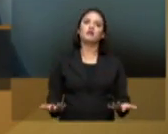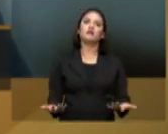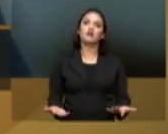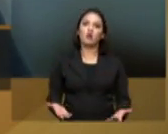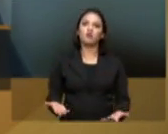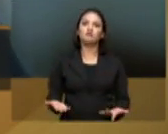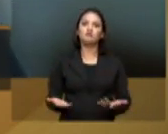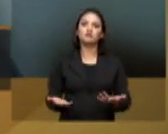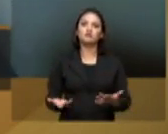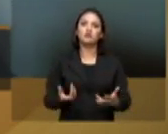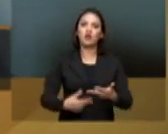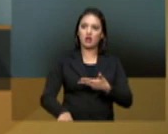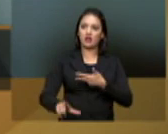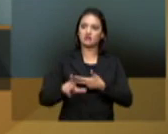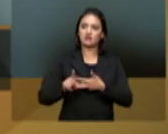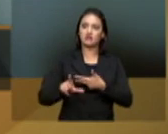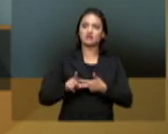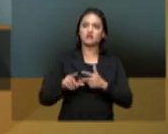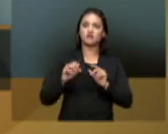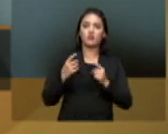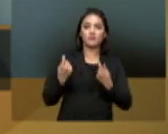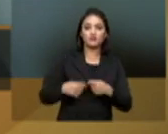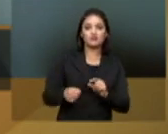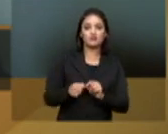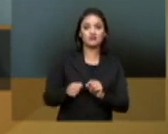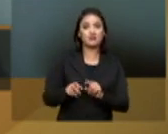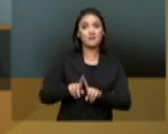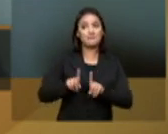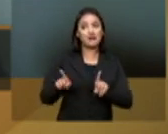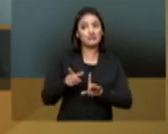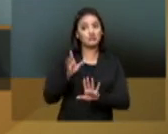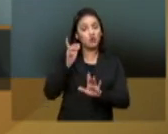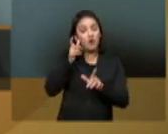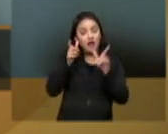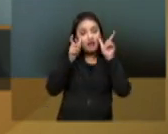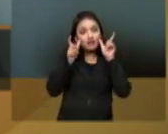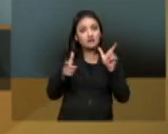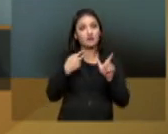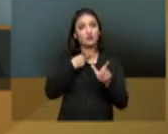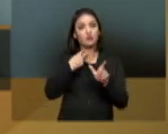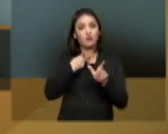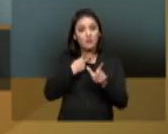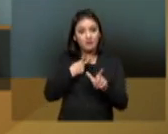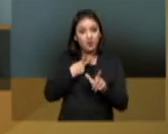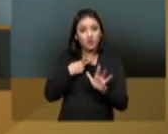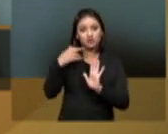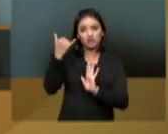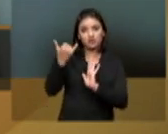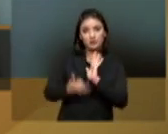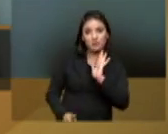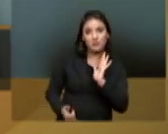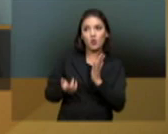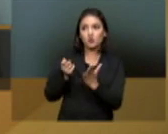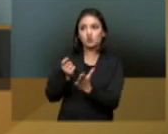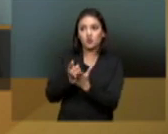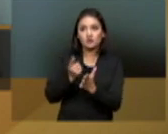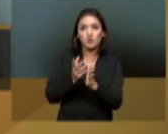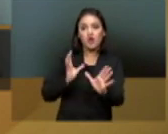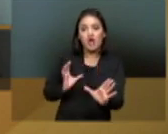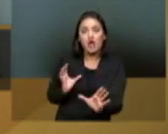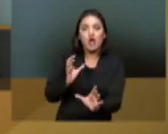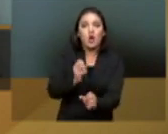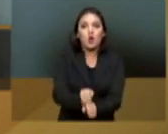ater ao tratar da não cumulatividade das contribuições sociais para a Seguridade